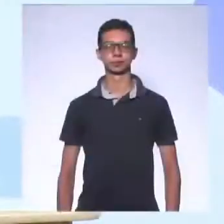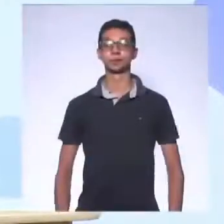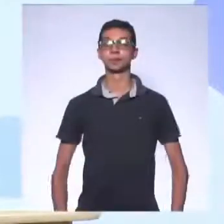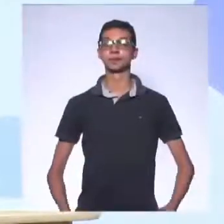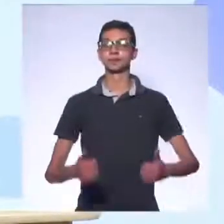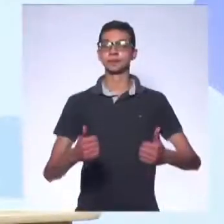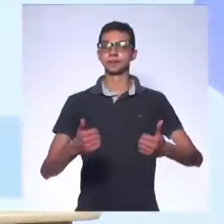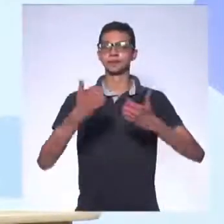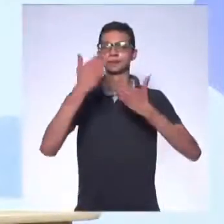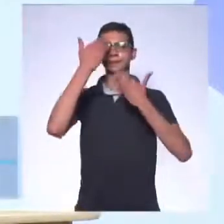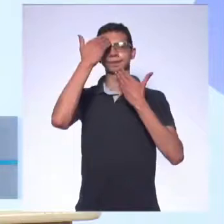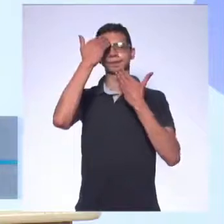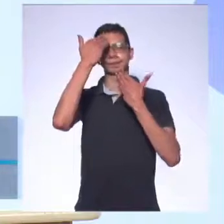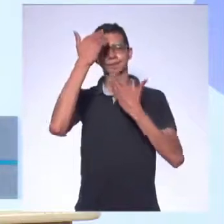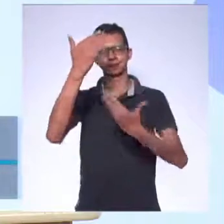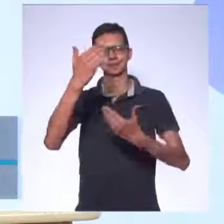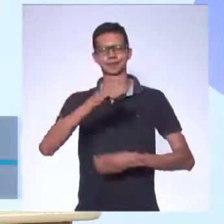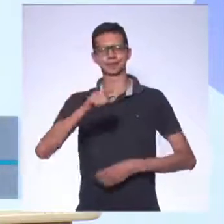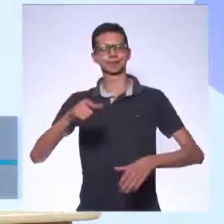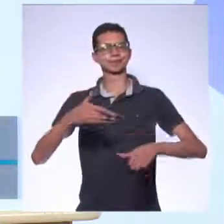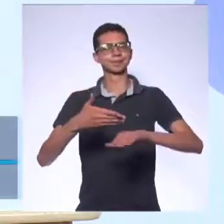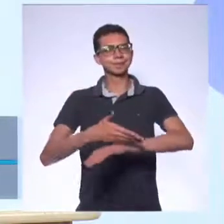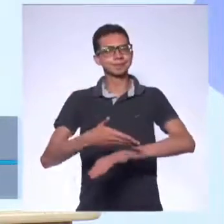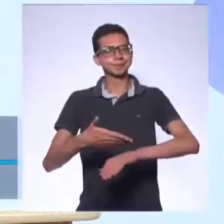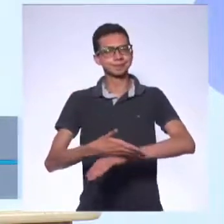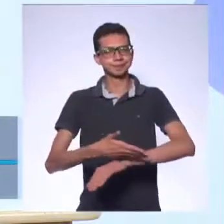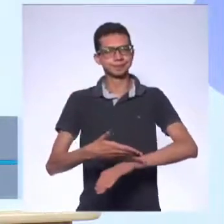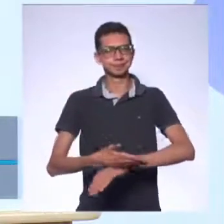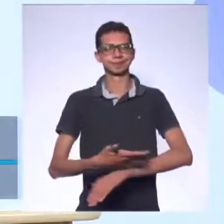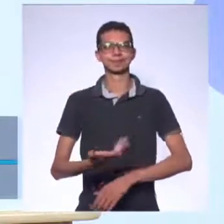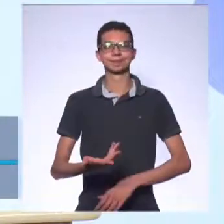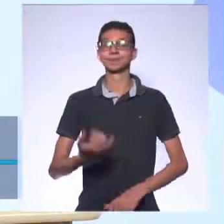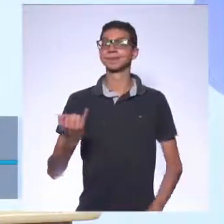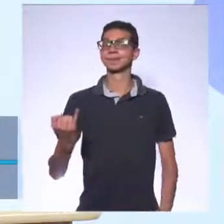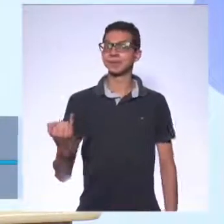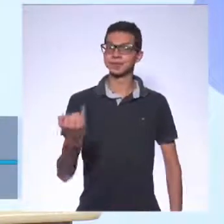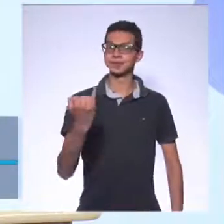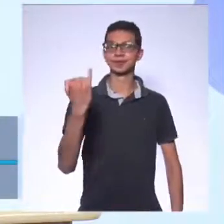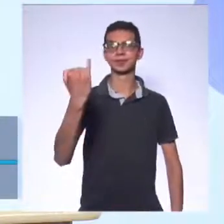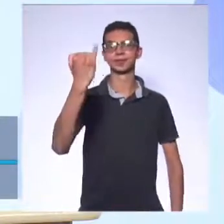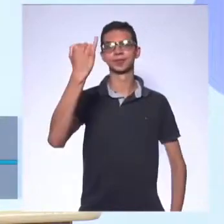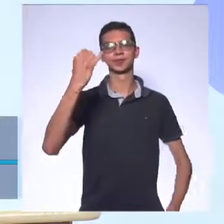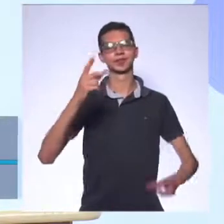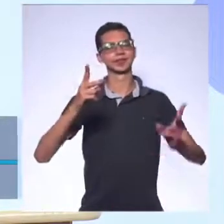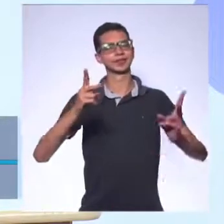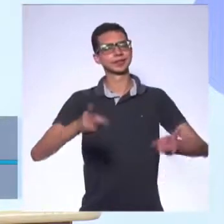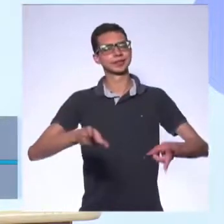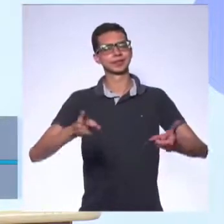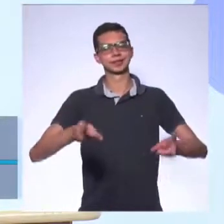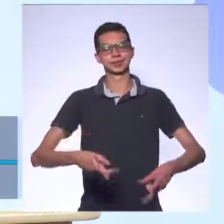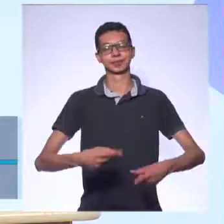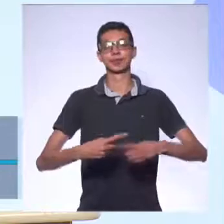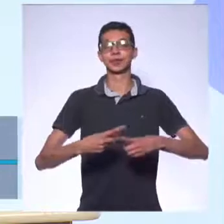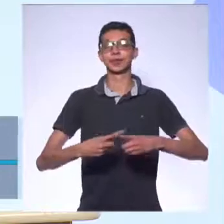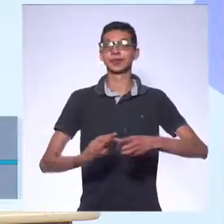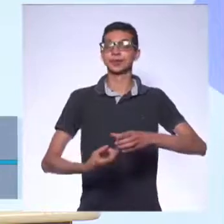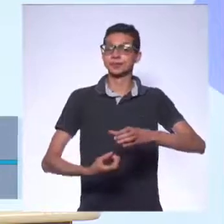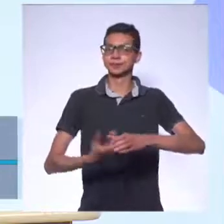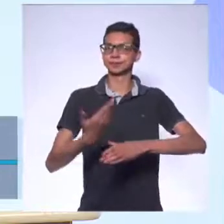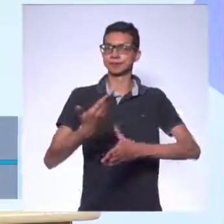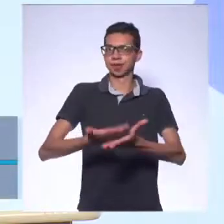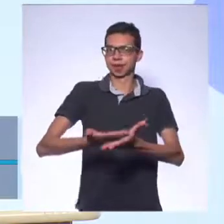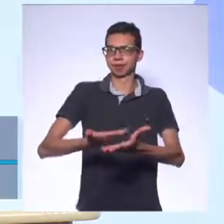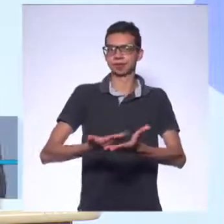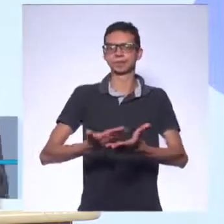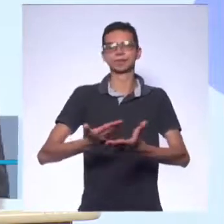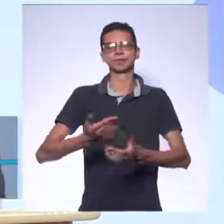Muito obrigada pela interação de vocês. É sempre muito importante para construirmos aqui essa aula com muitas